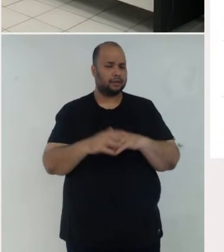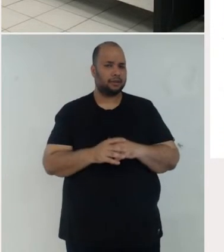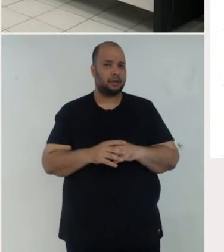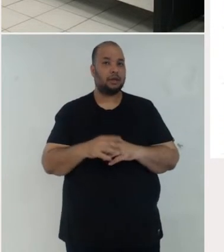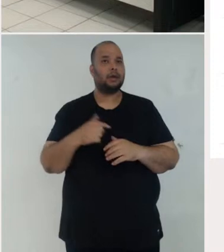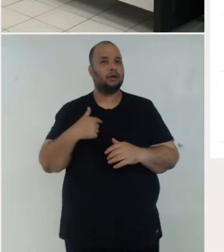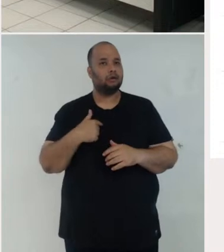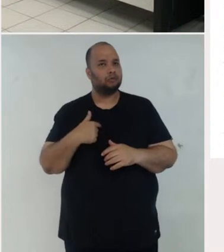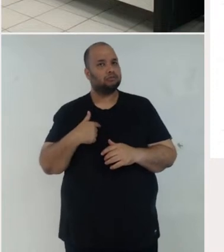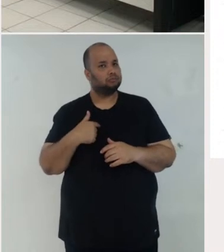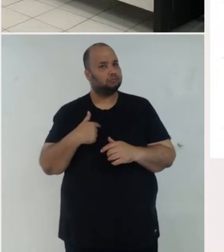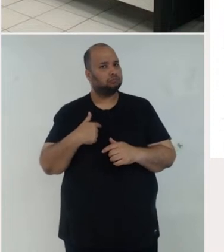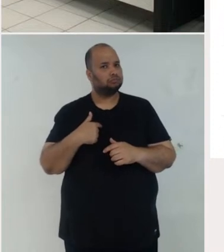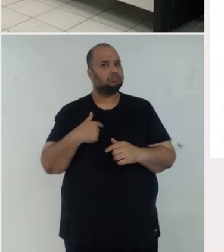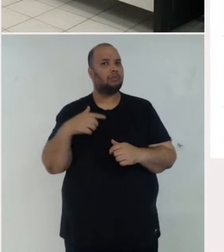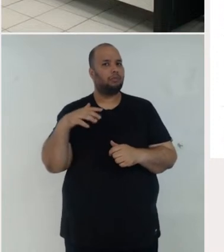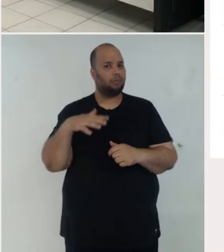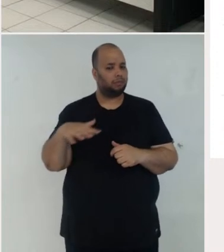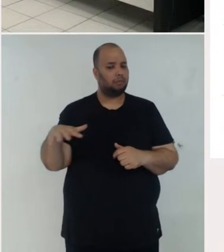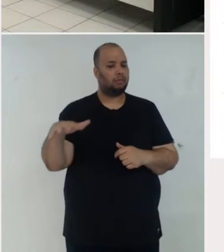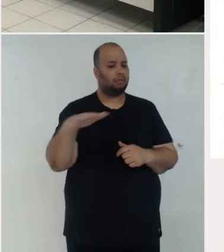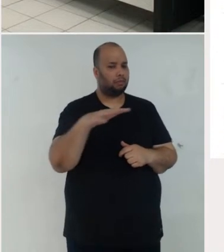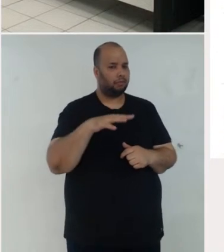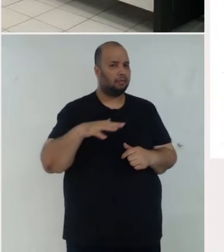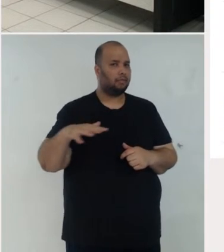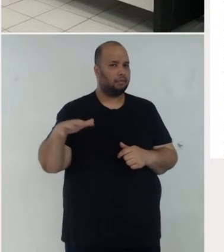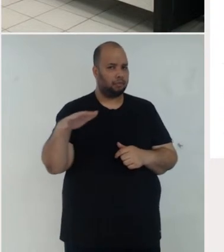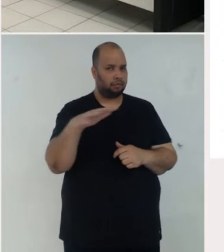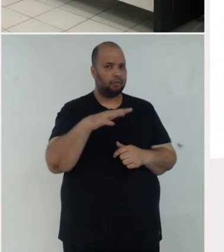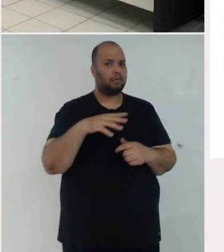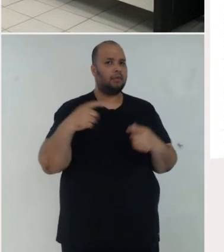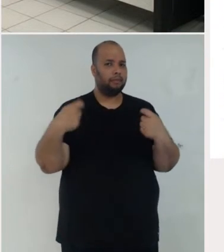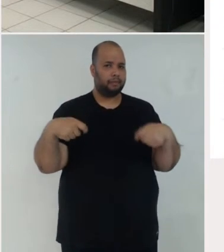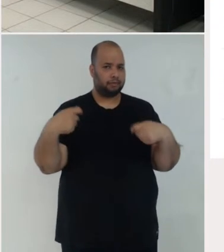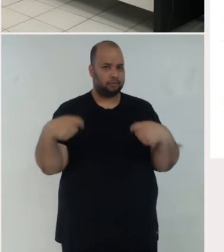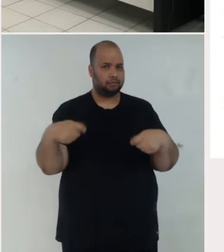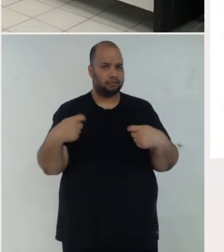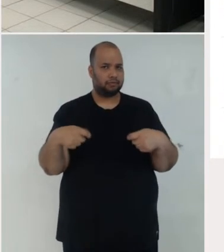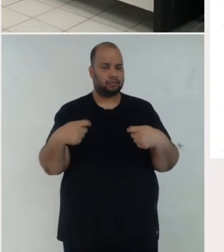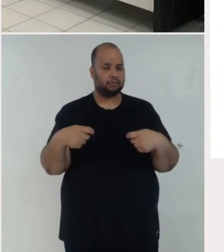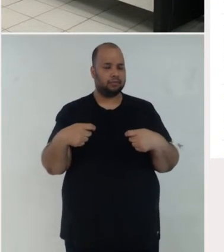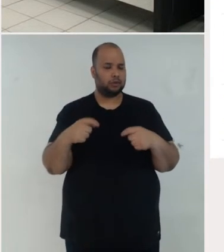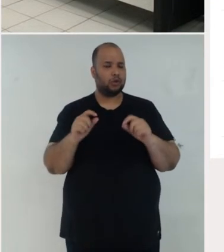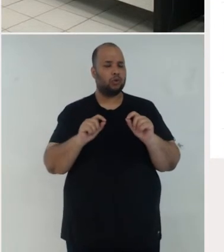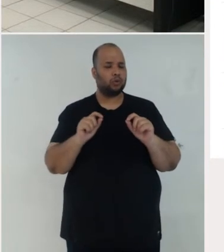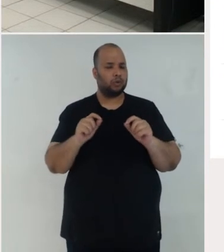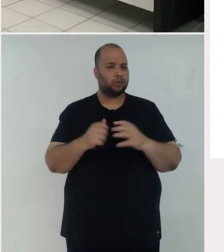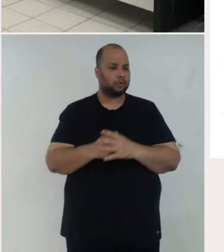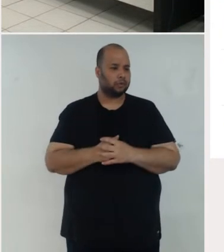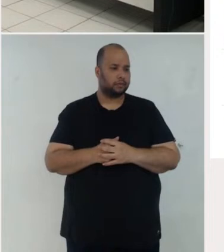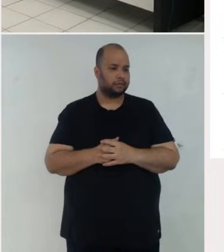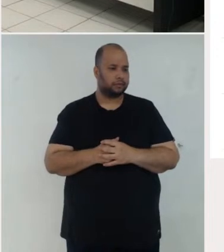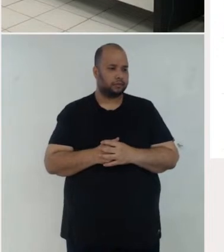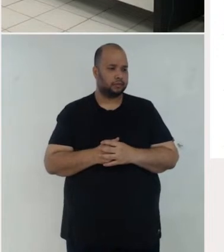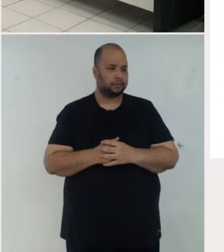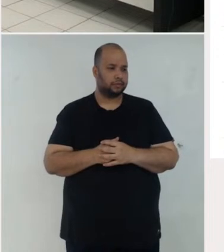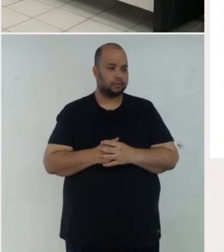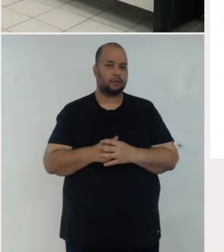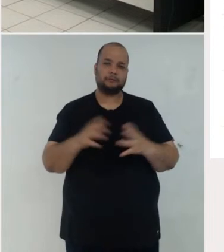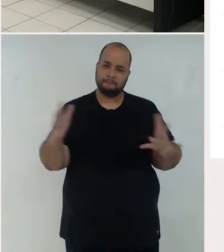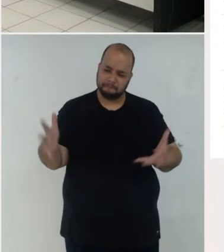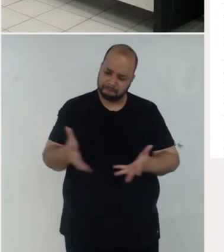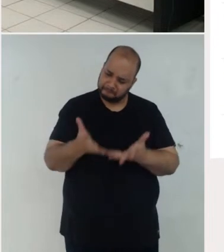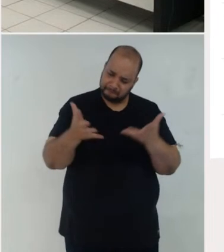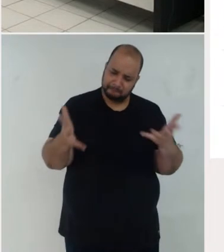eu acho que essa é uma área que precisa, né, ser